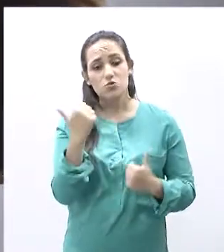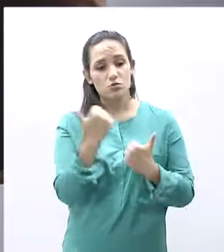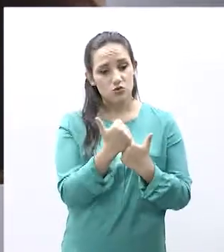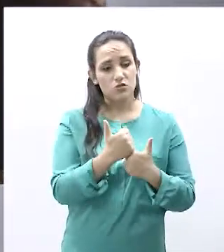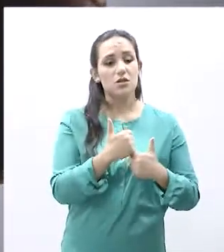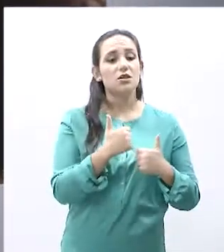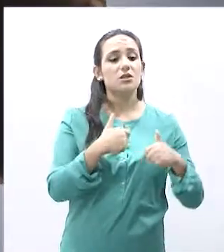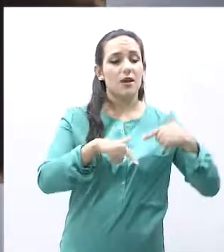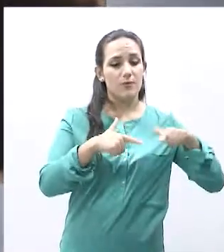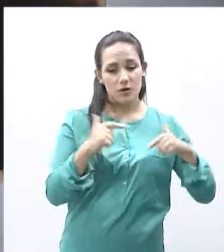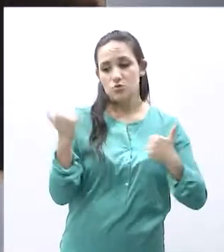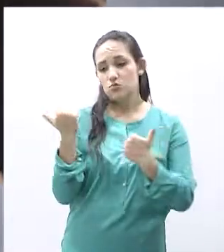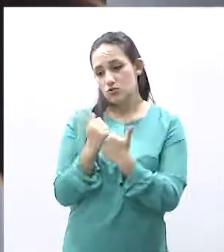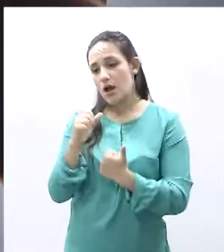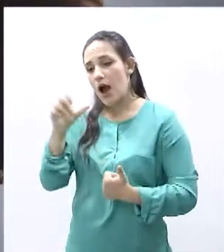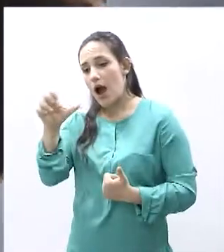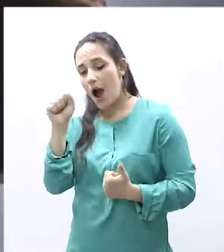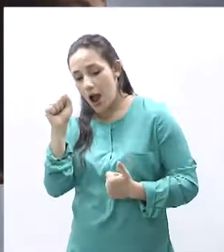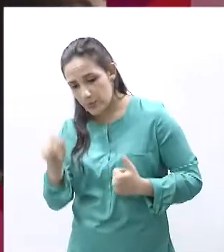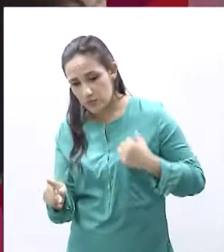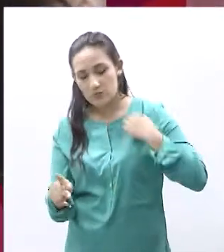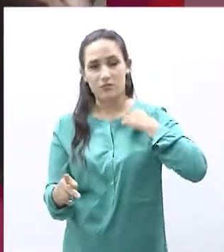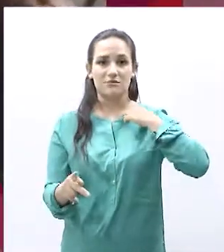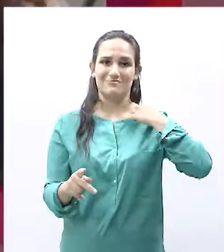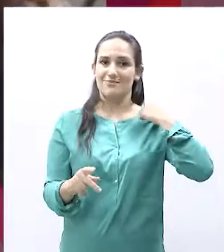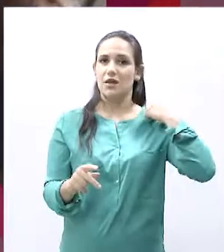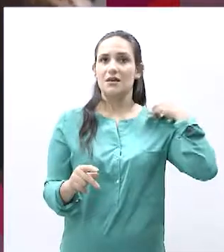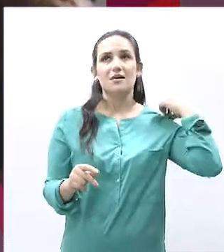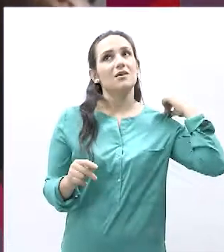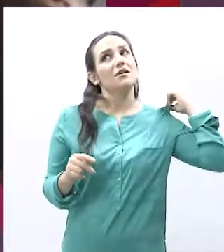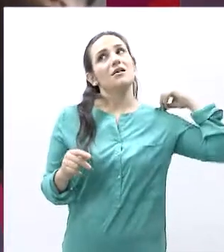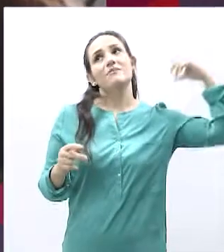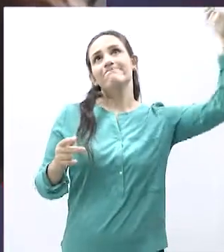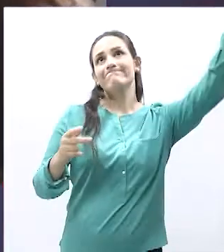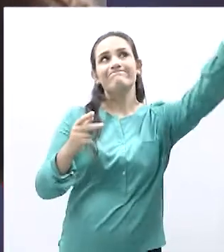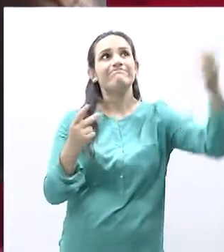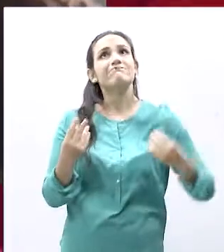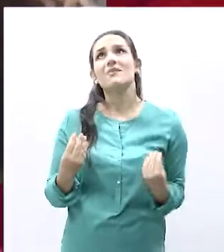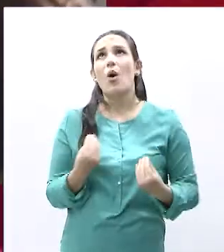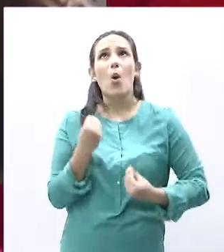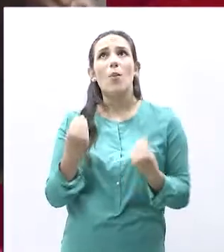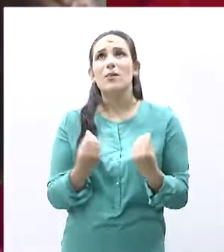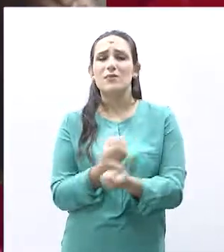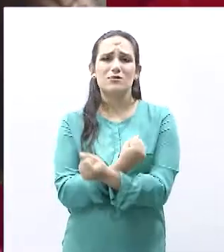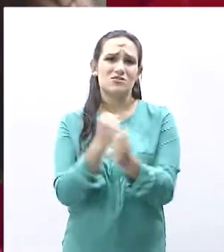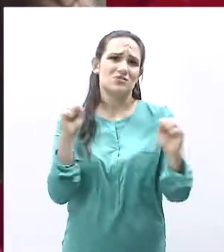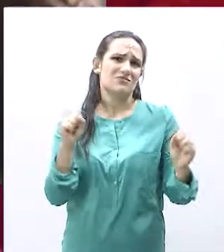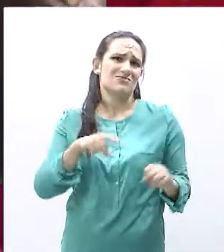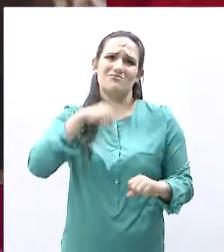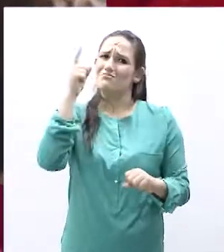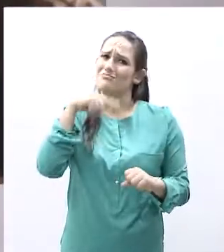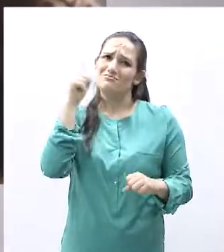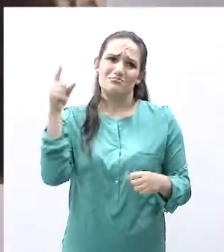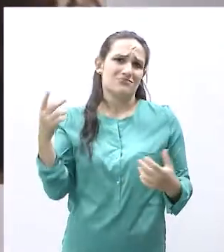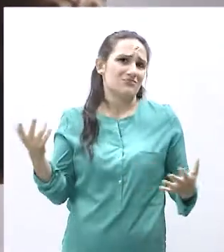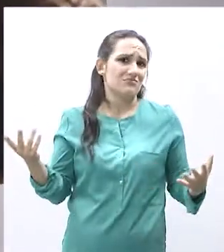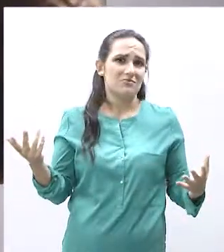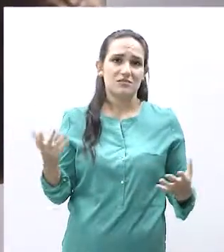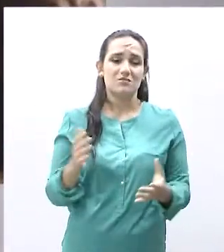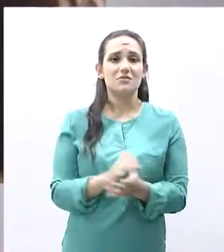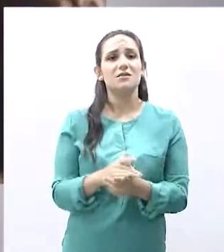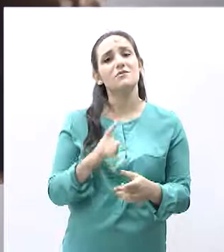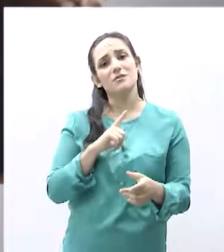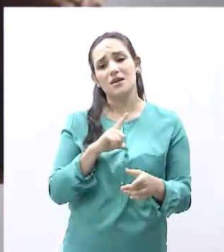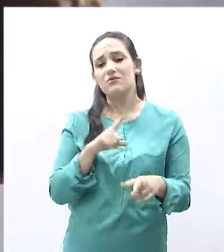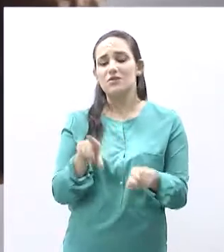trabalho por uma aposentadoria, muitas vezes sem qualquer possibilidade de ganho, e outras